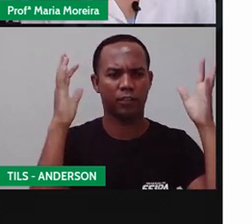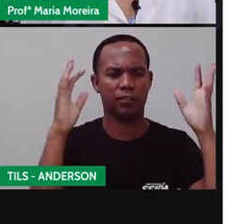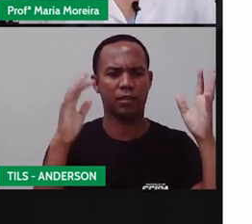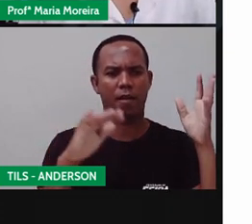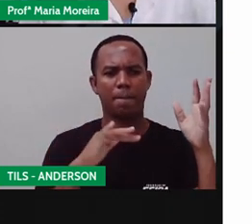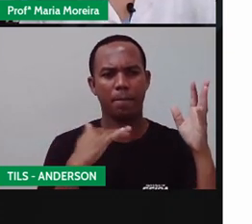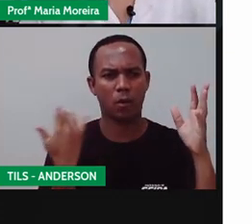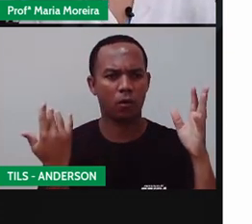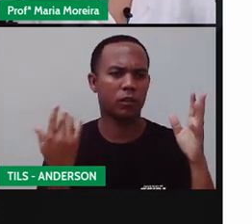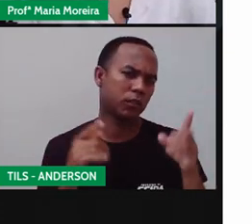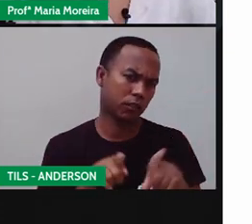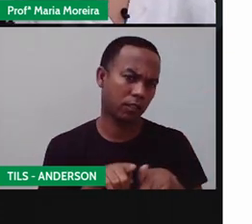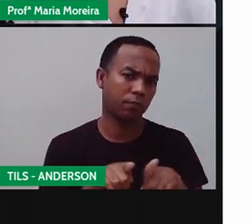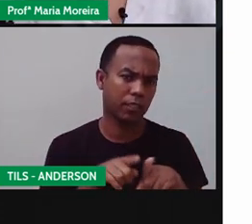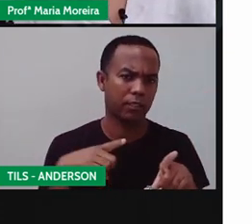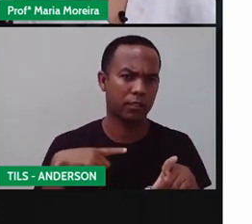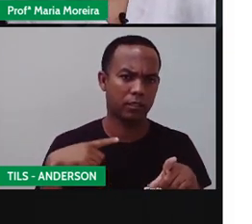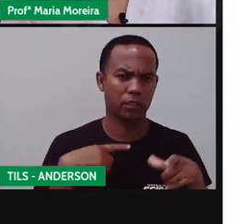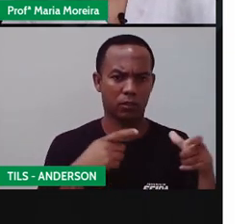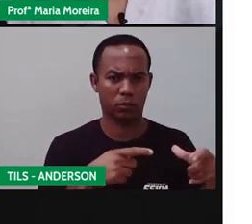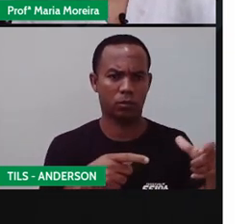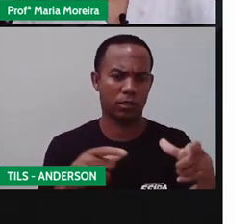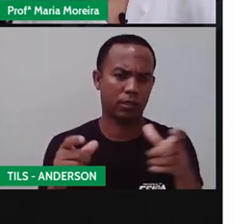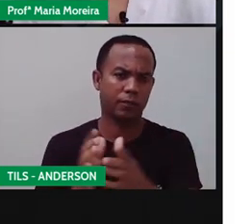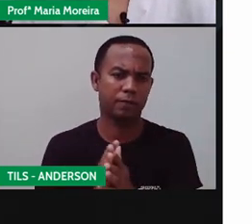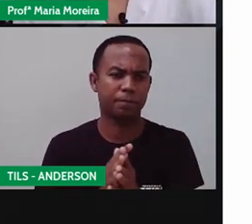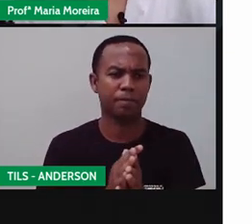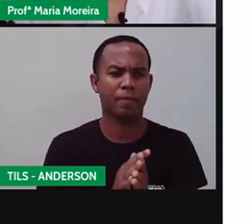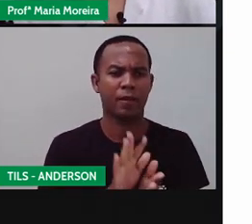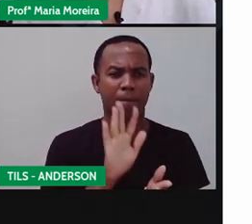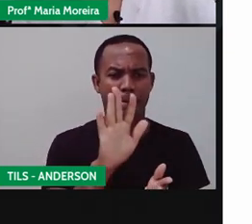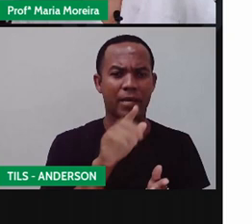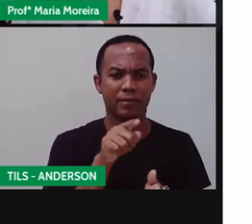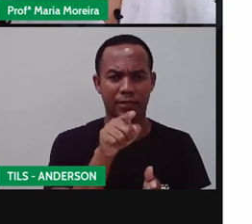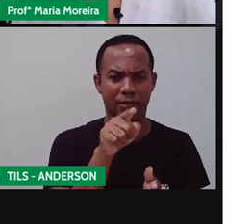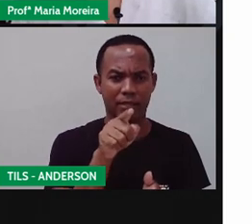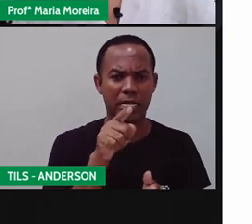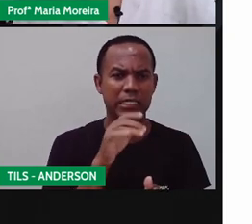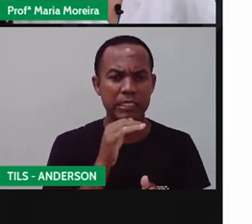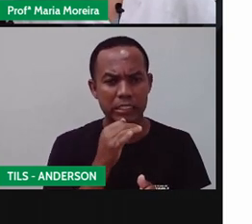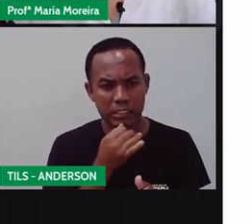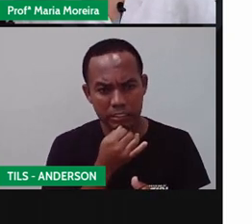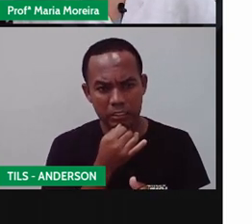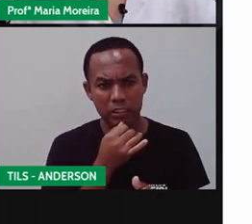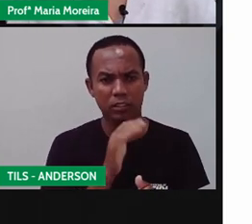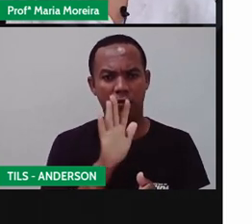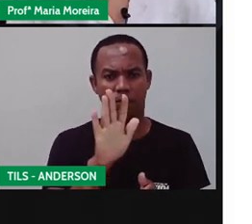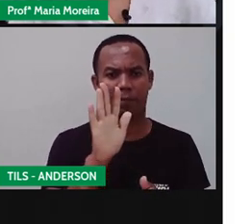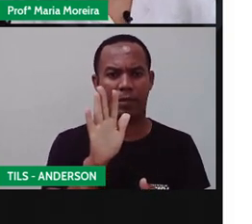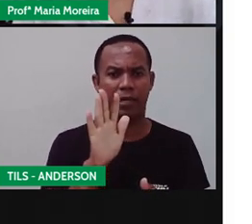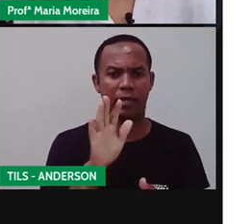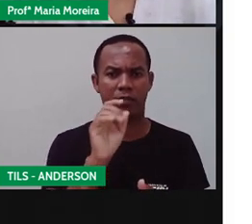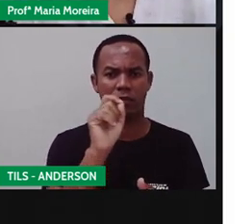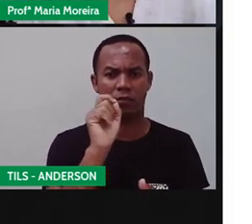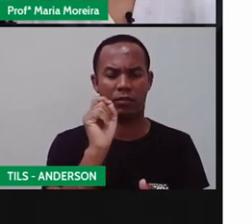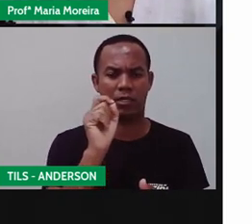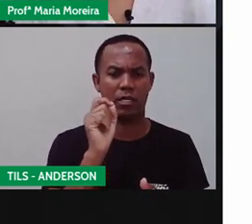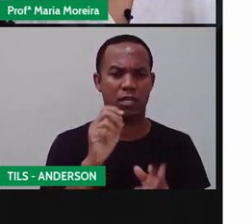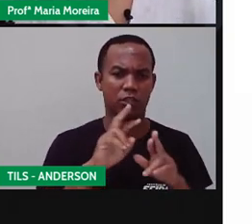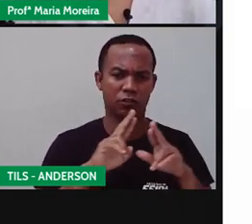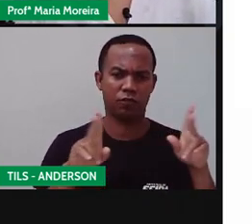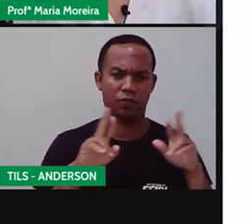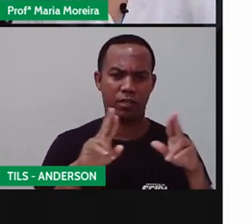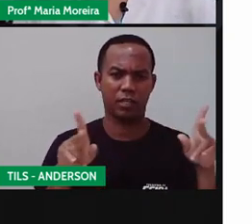aqui, a morte, na verdade, é um momento de tristeza, de dor. Para eles também. Mas só que eles celebram de uma outra